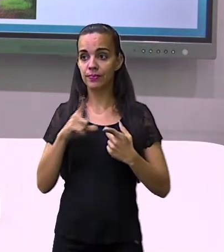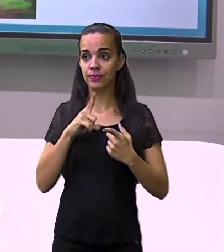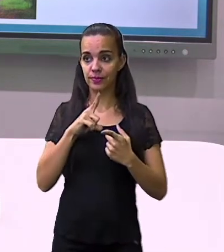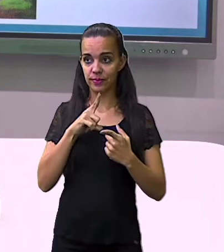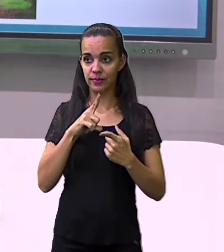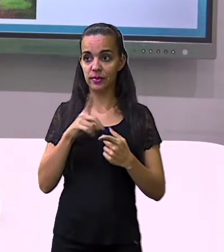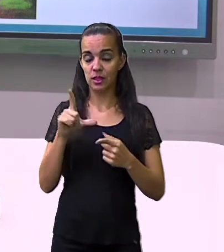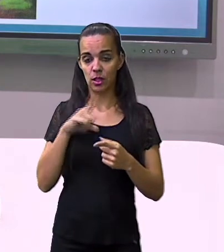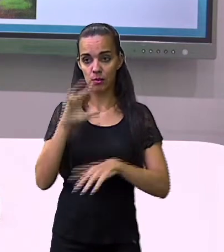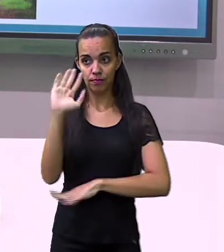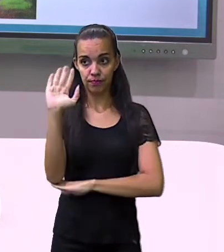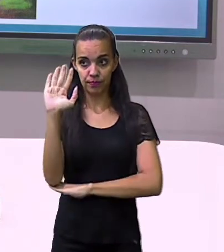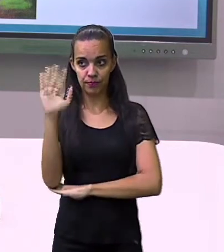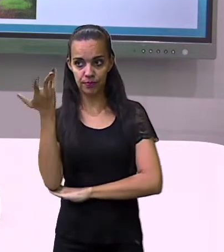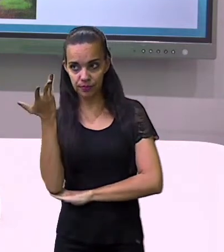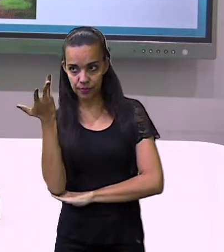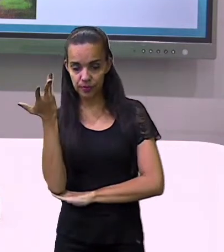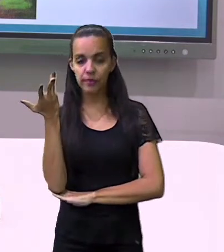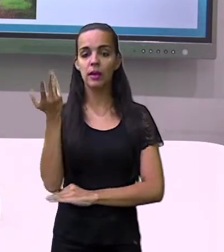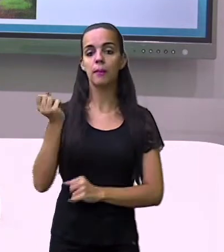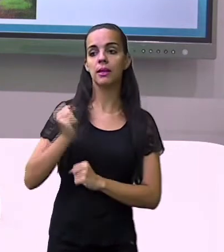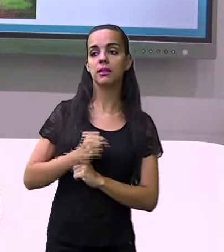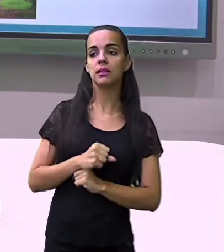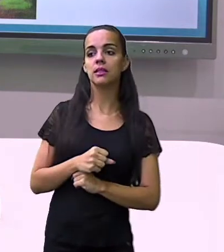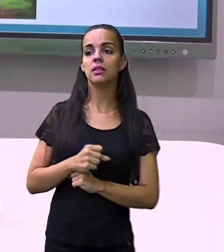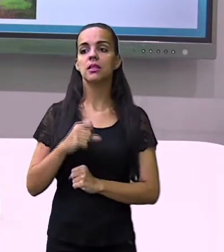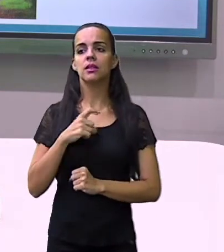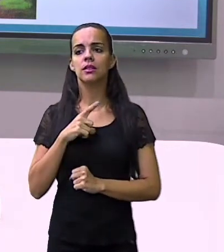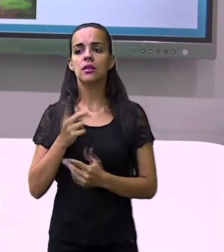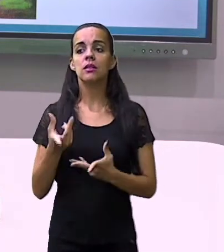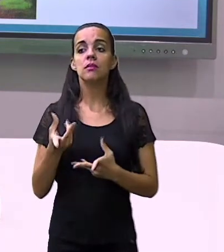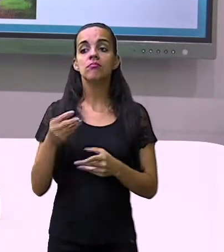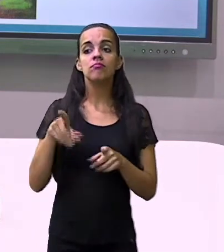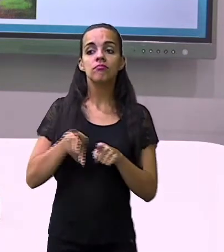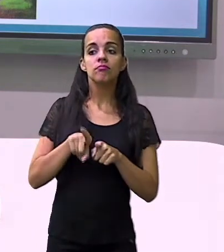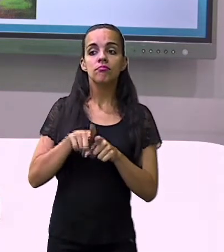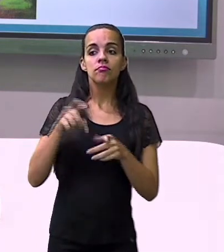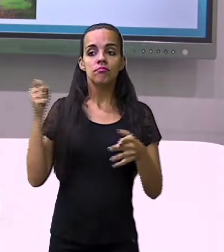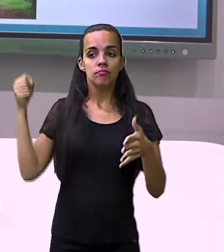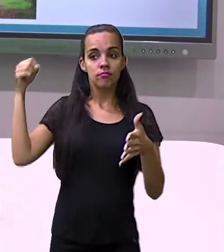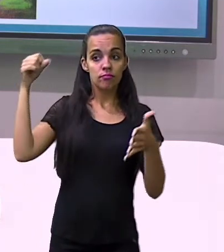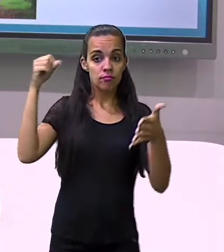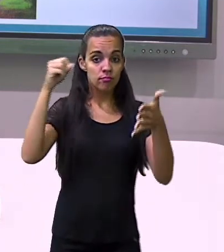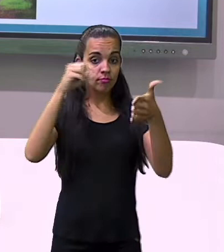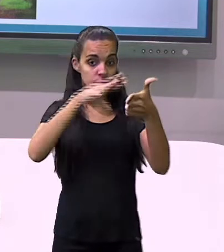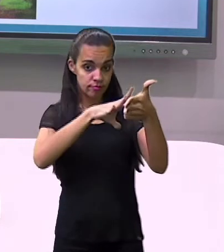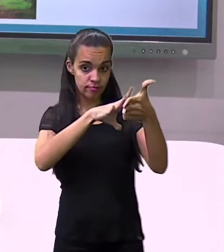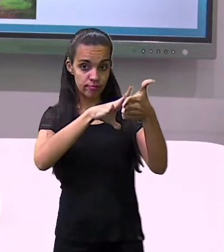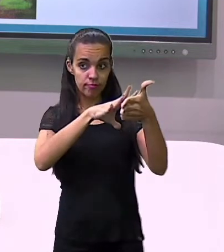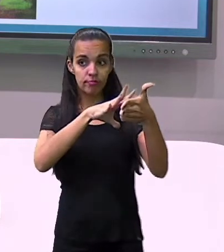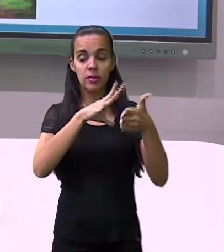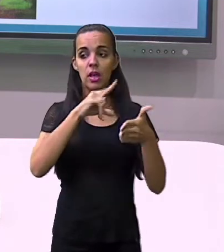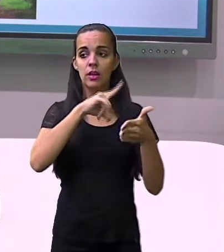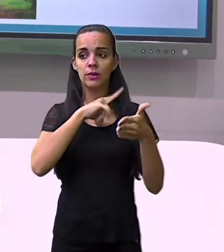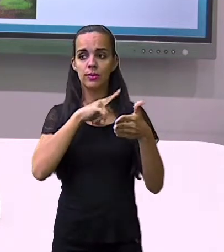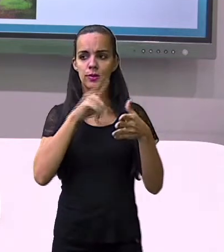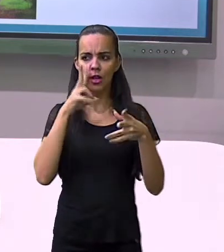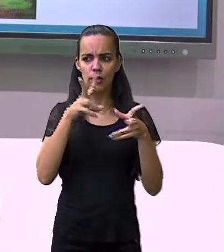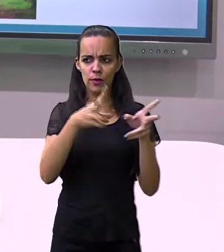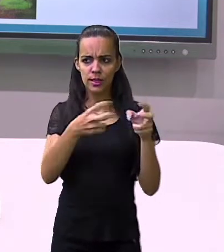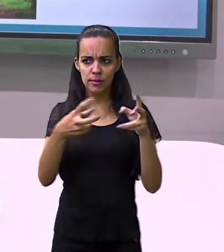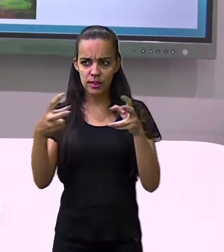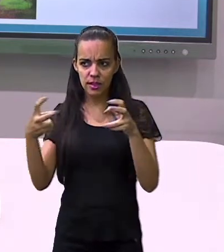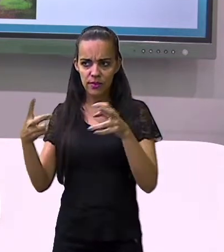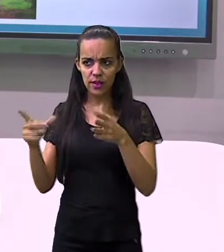a madeira, que são os galhos e as folhas, bloqueando essa passagem de luz. Então, você consegue perceber